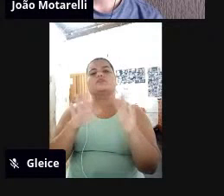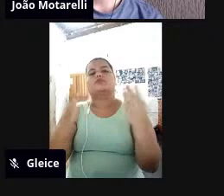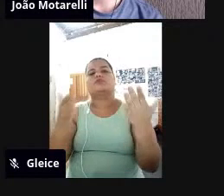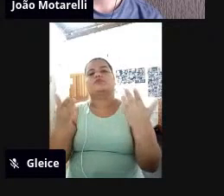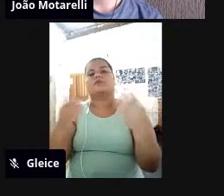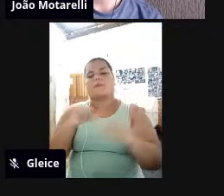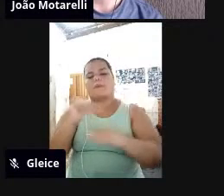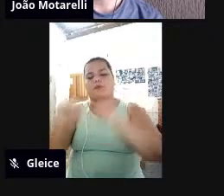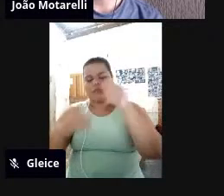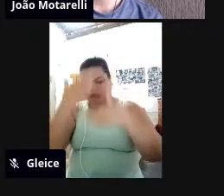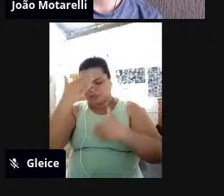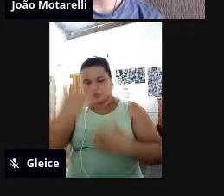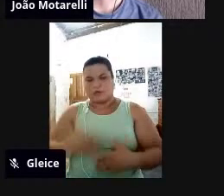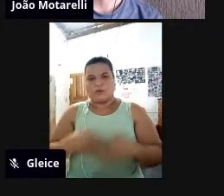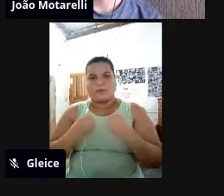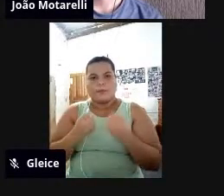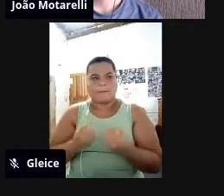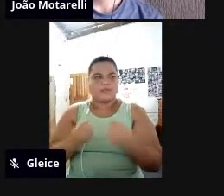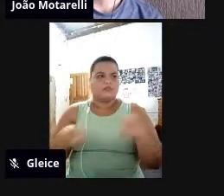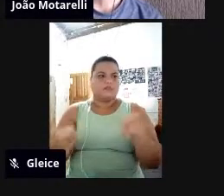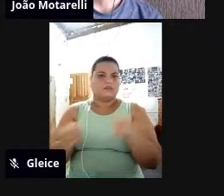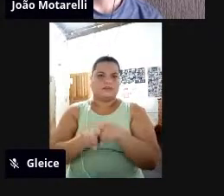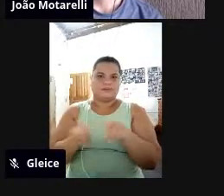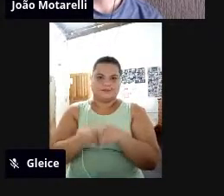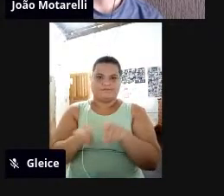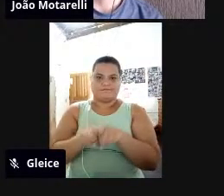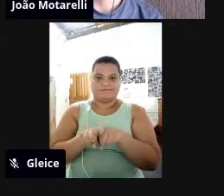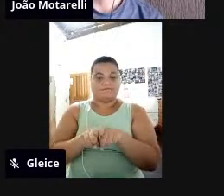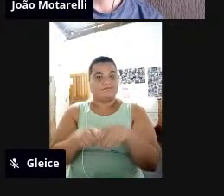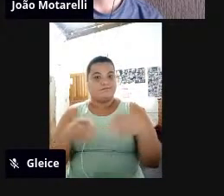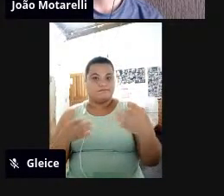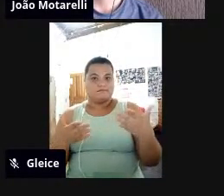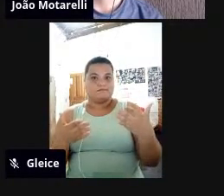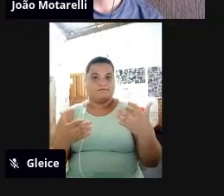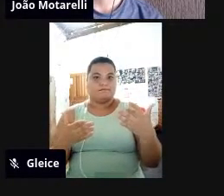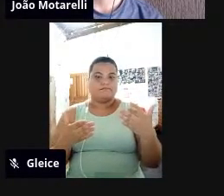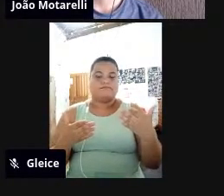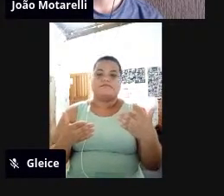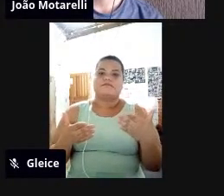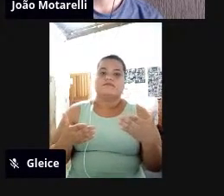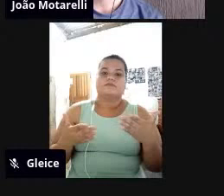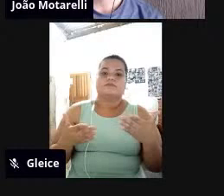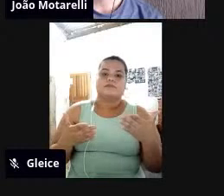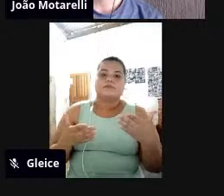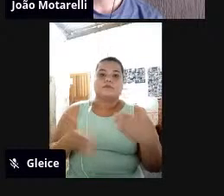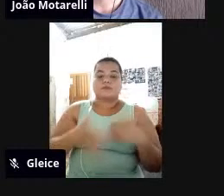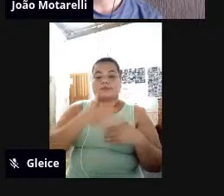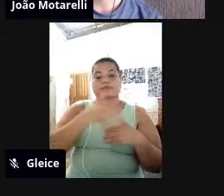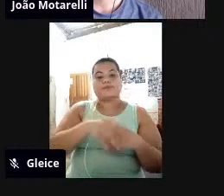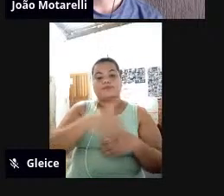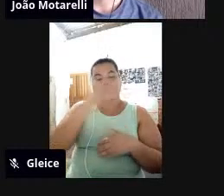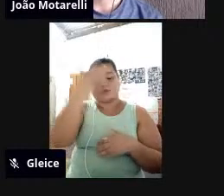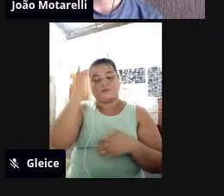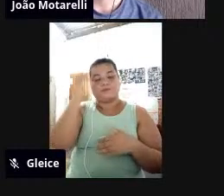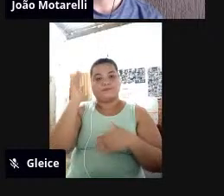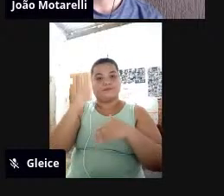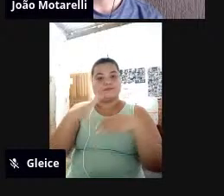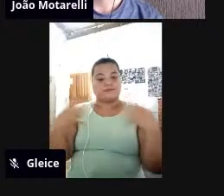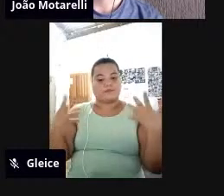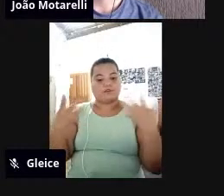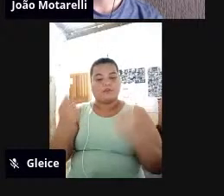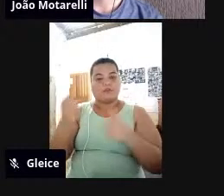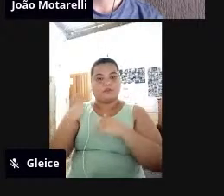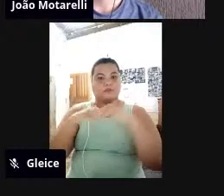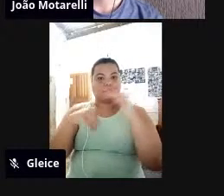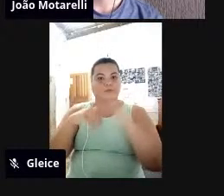peso desses indivíduos? Bom, atletas dependentes do peso podem utilizar frequentemente formas de perda de peso